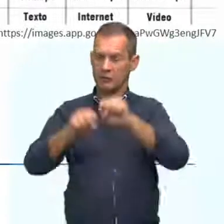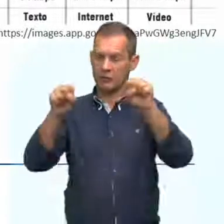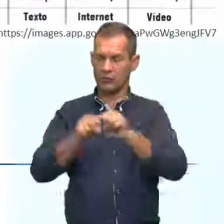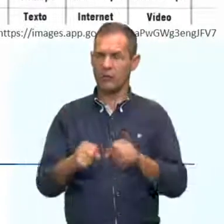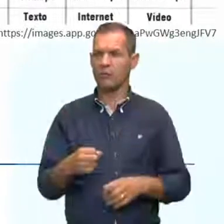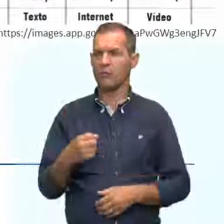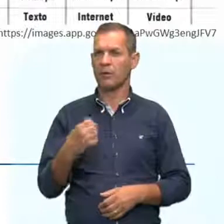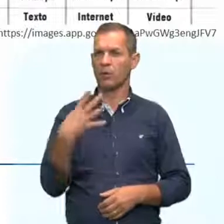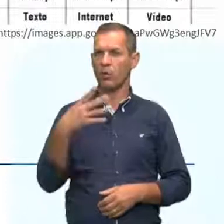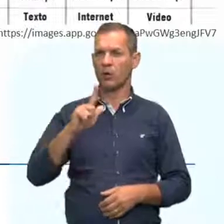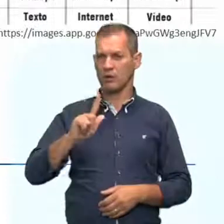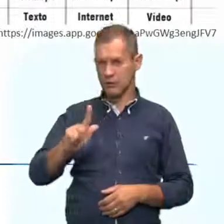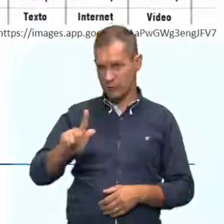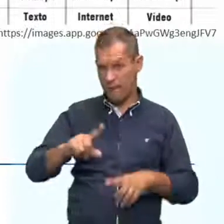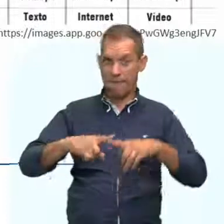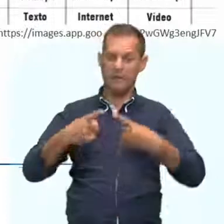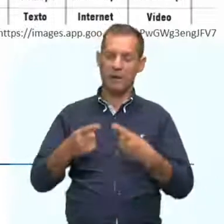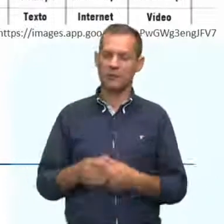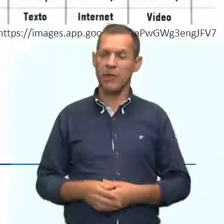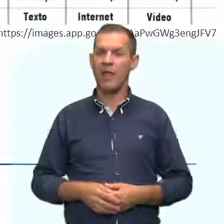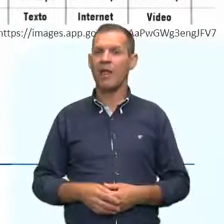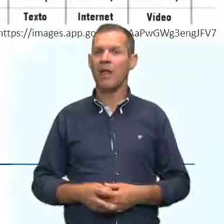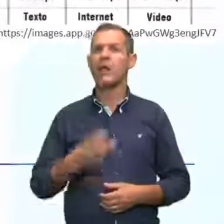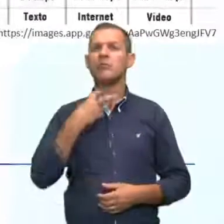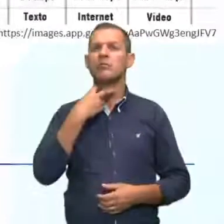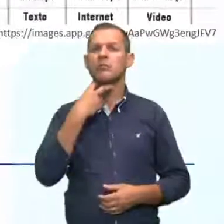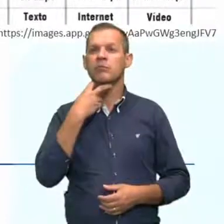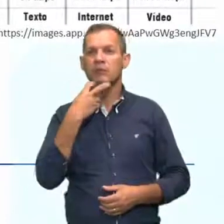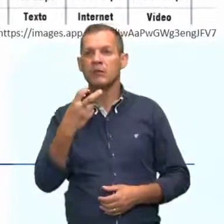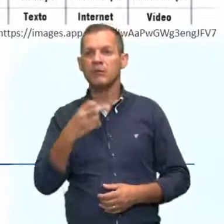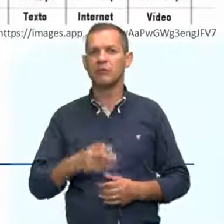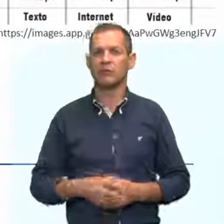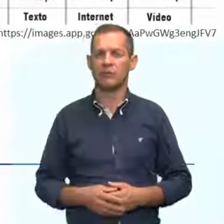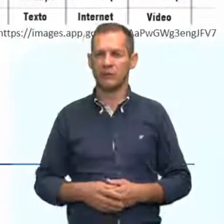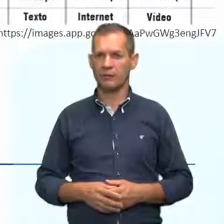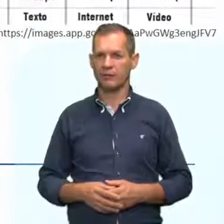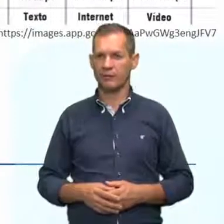4G. Para voz,